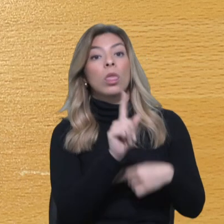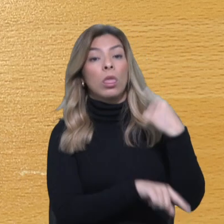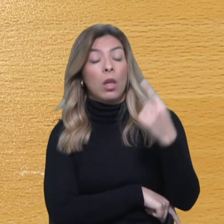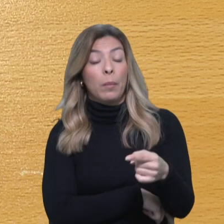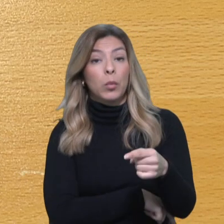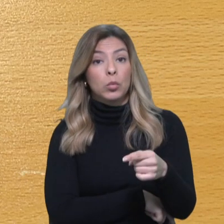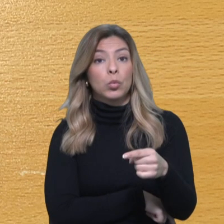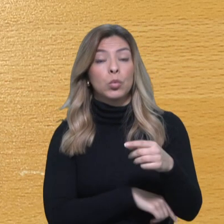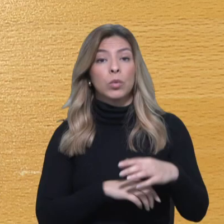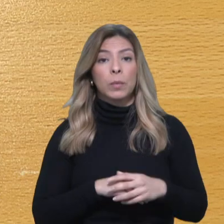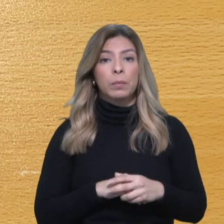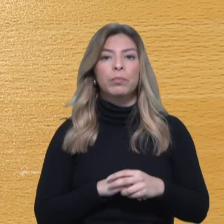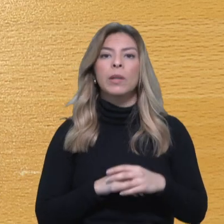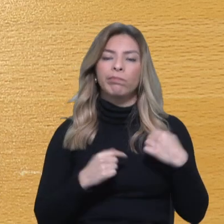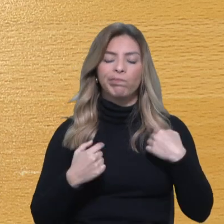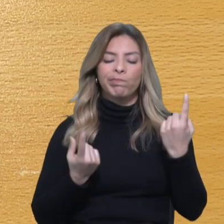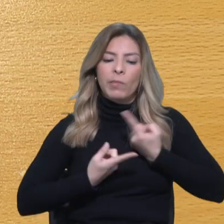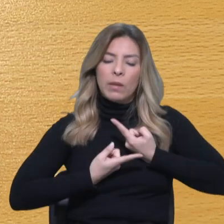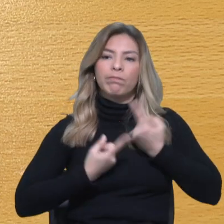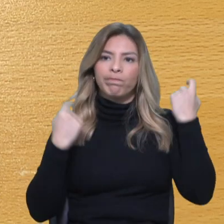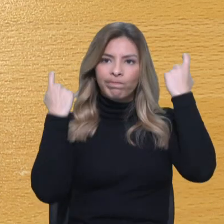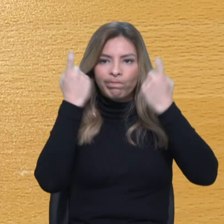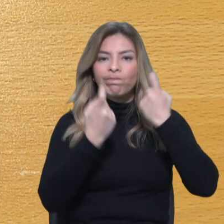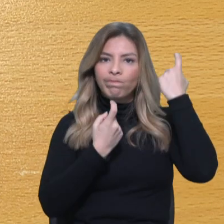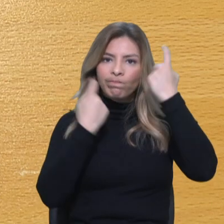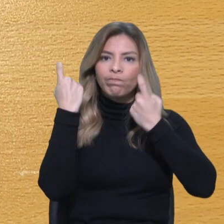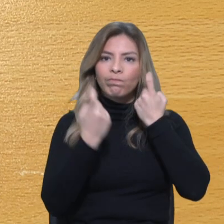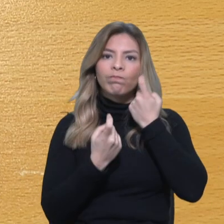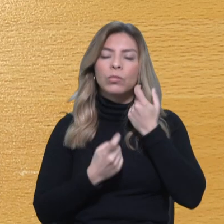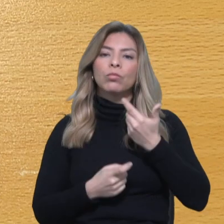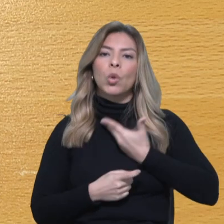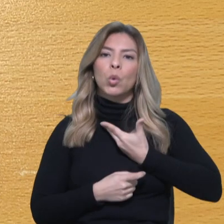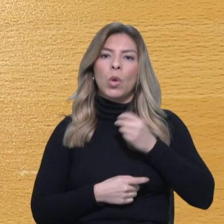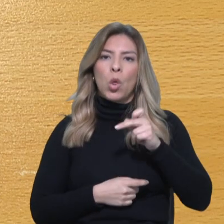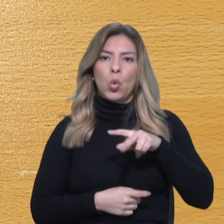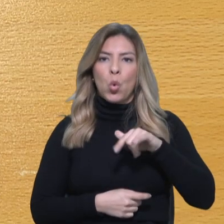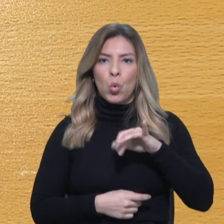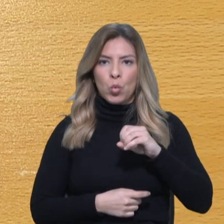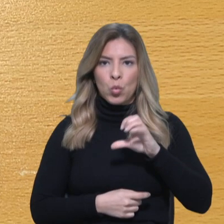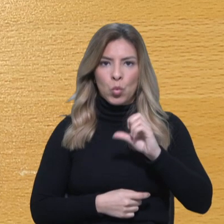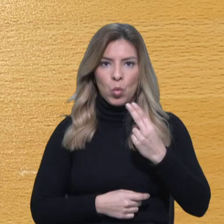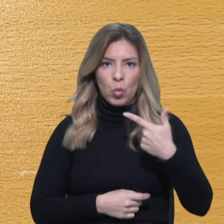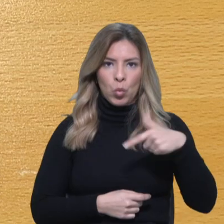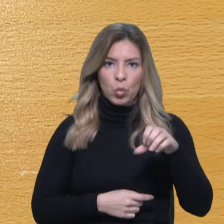de uma reflexão com o Dom António Couto sobre o Jubileu.